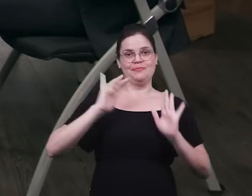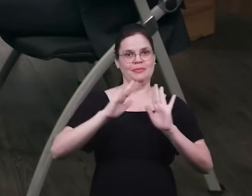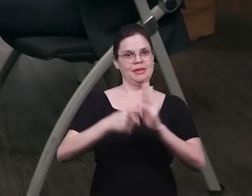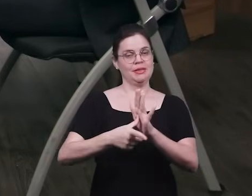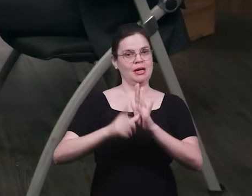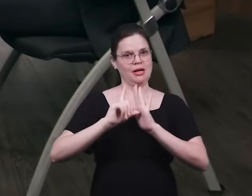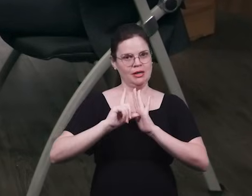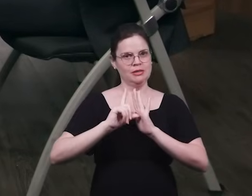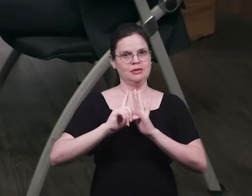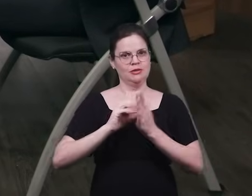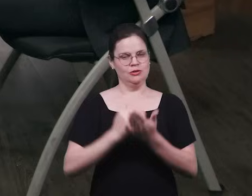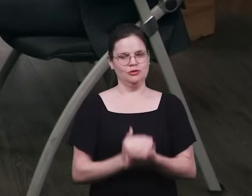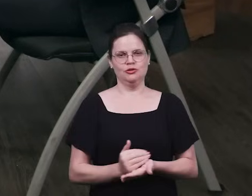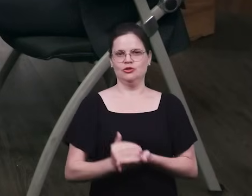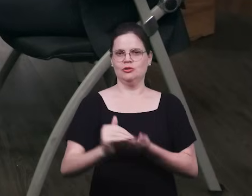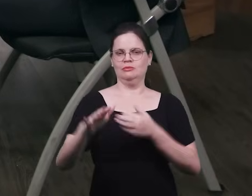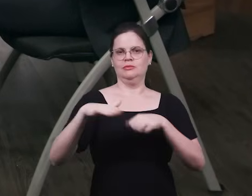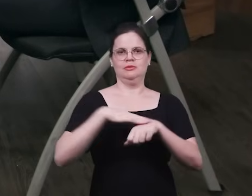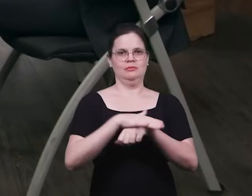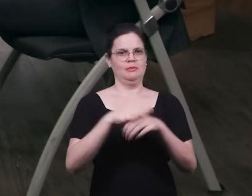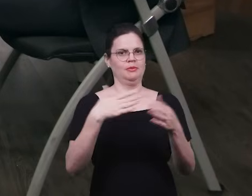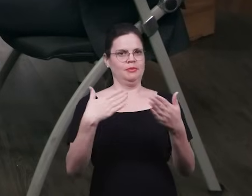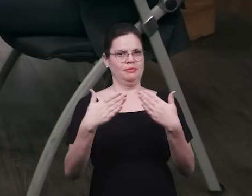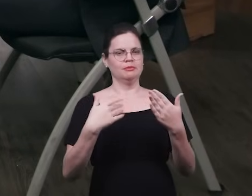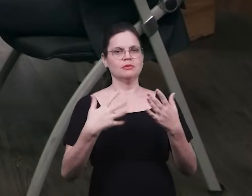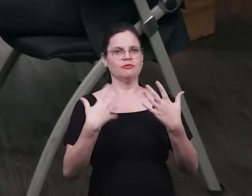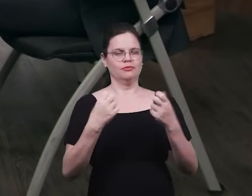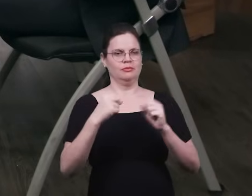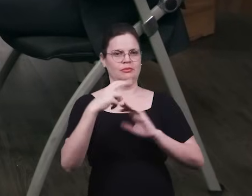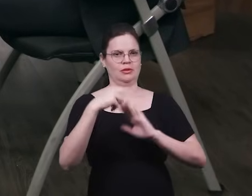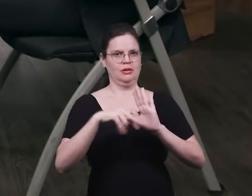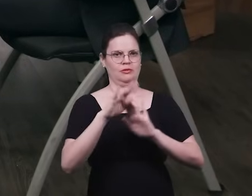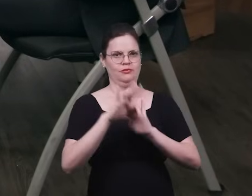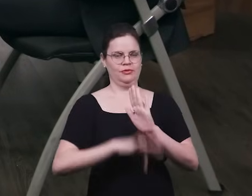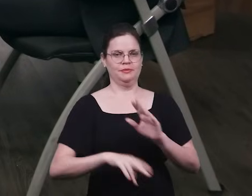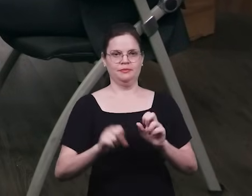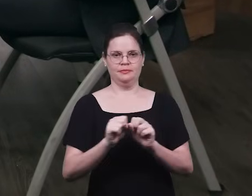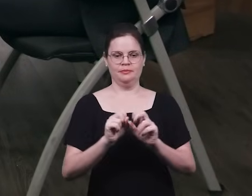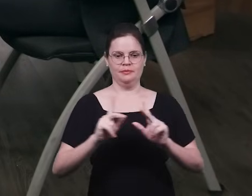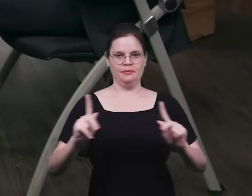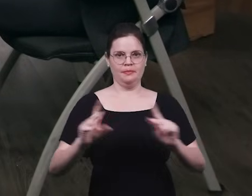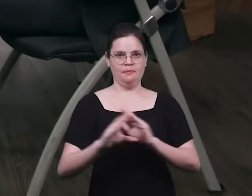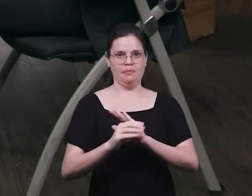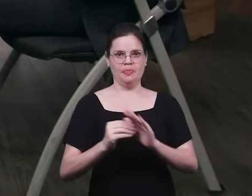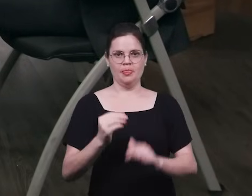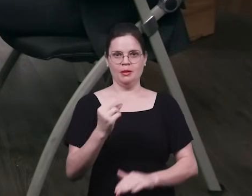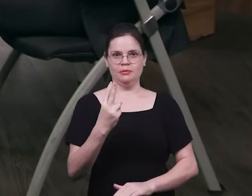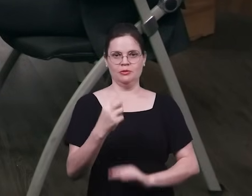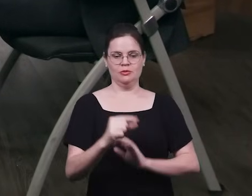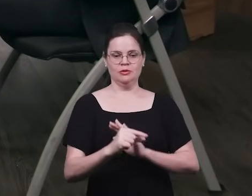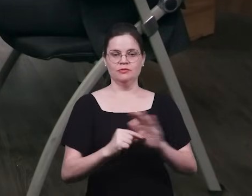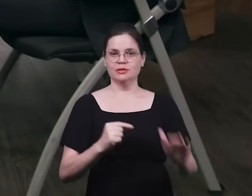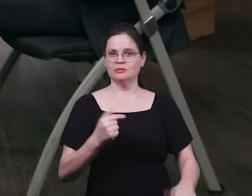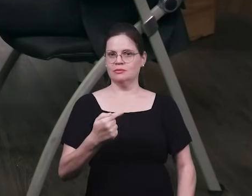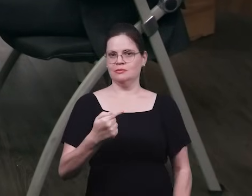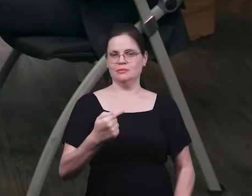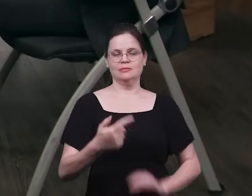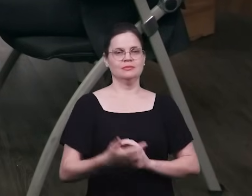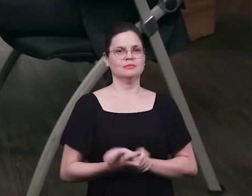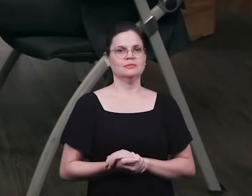começar a conversar eh Vamos ler um versículo que está em Apocalipse 2:7 que